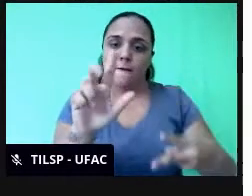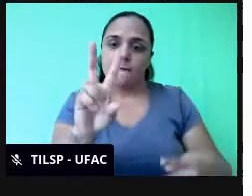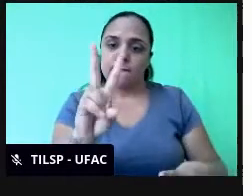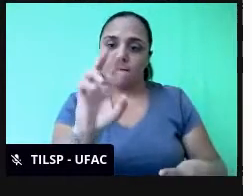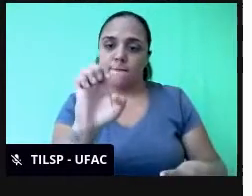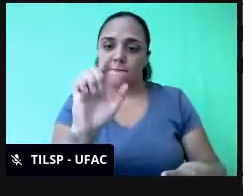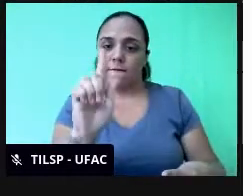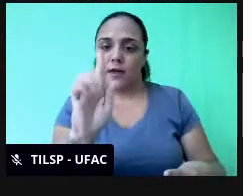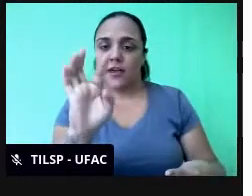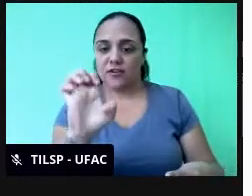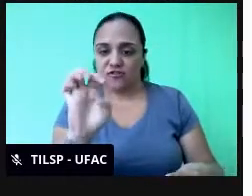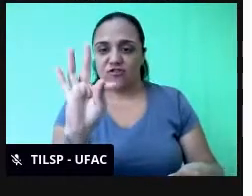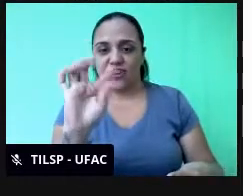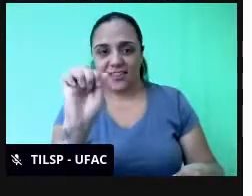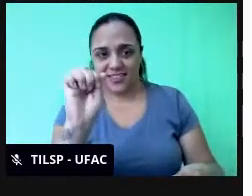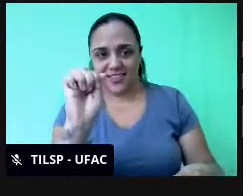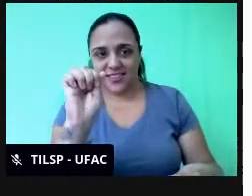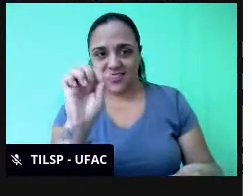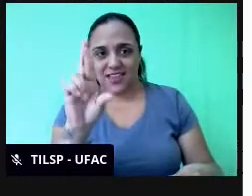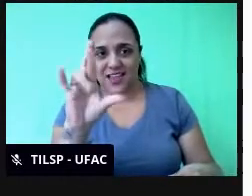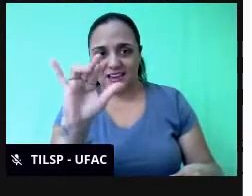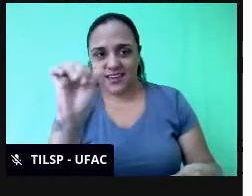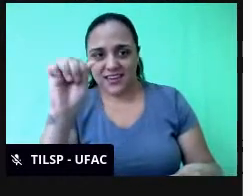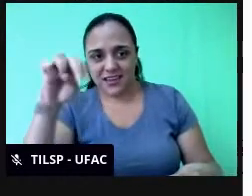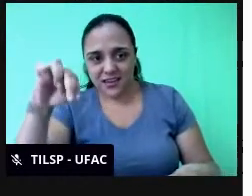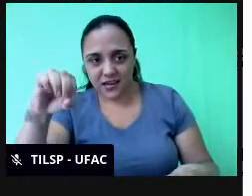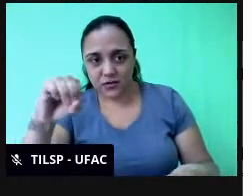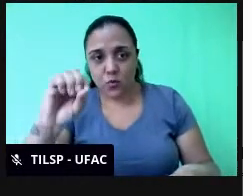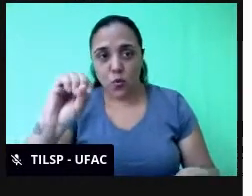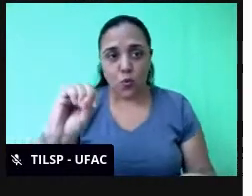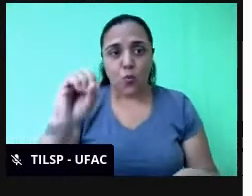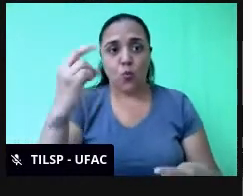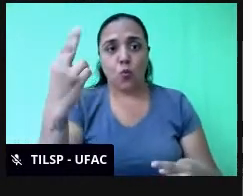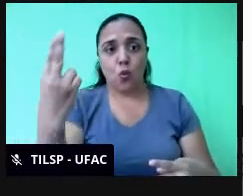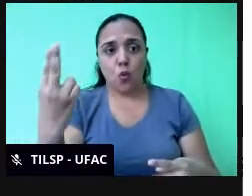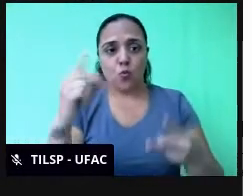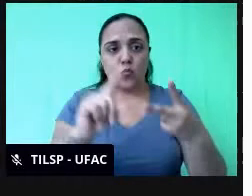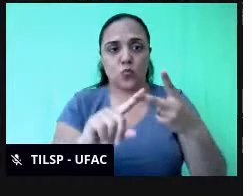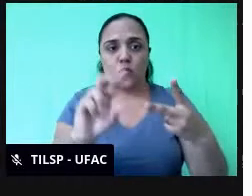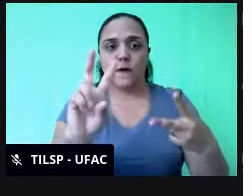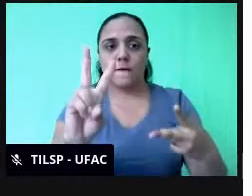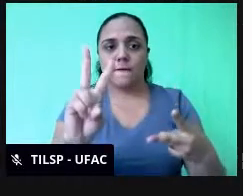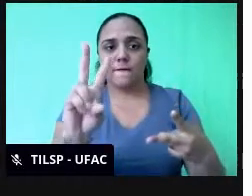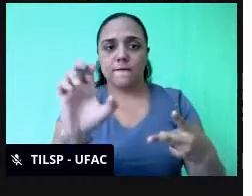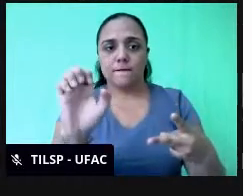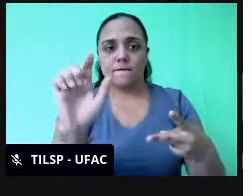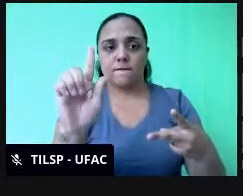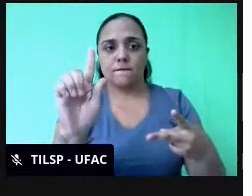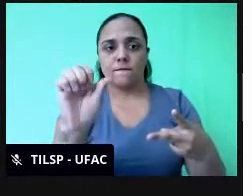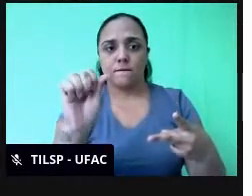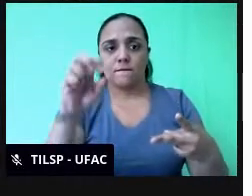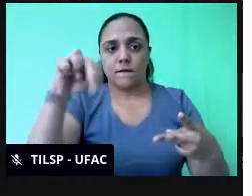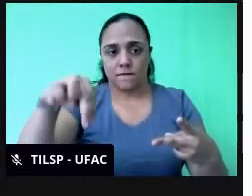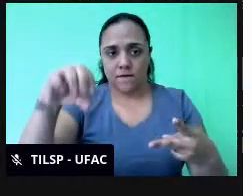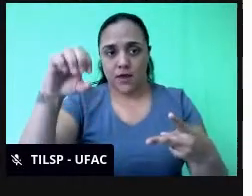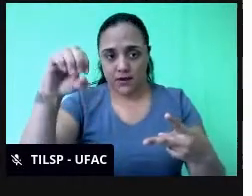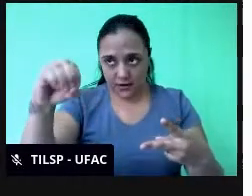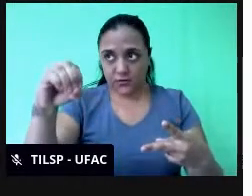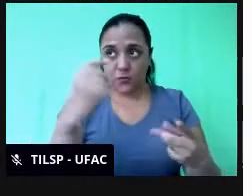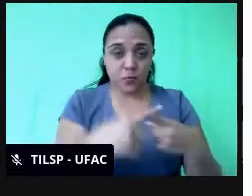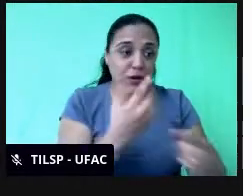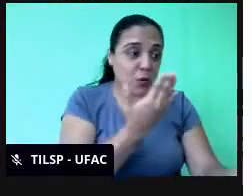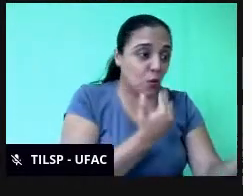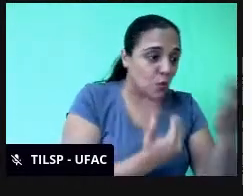haverá necessidade de suplementos, principalmente vitamina D, vitamina B12, às vezes o ferro, elas